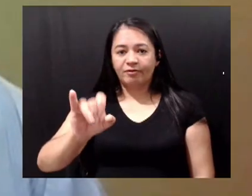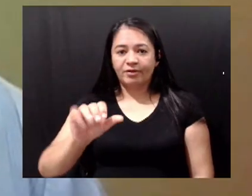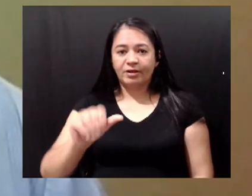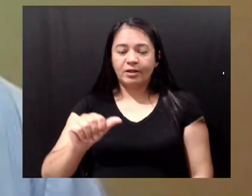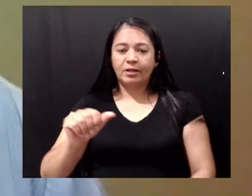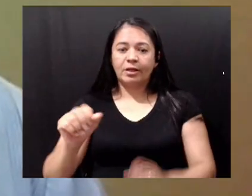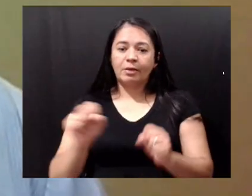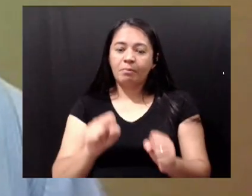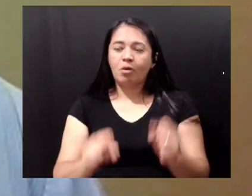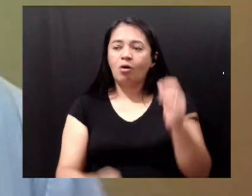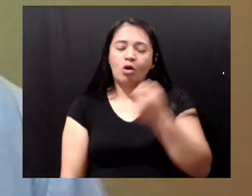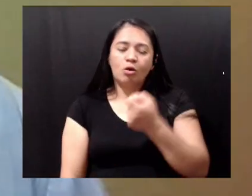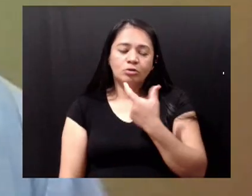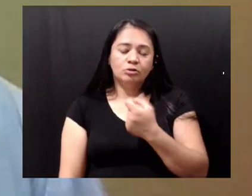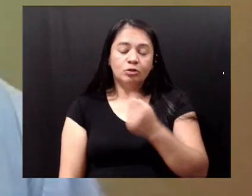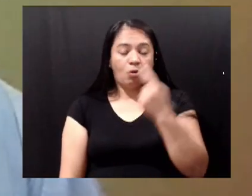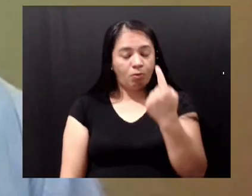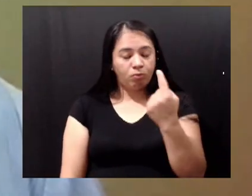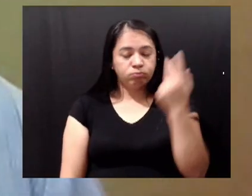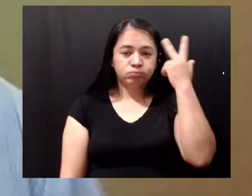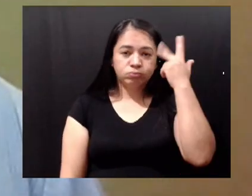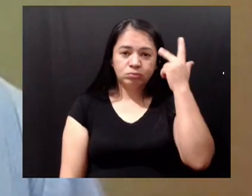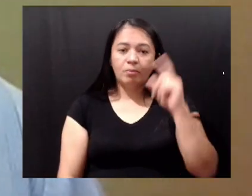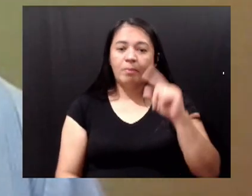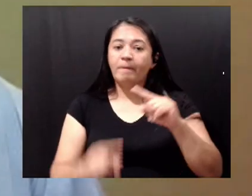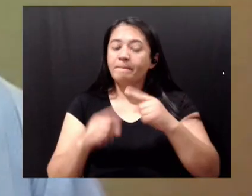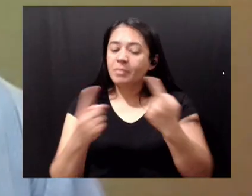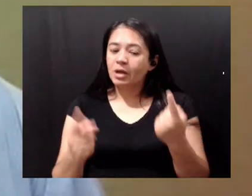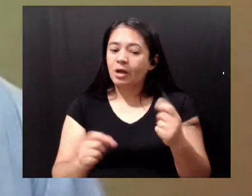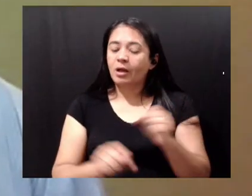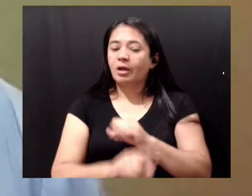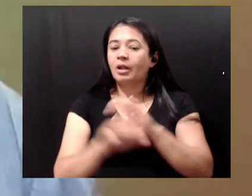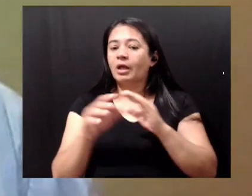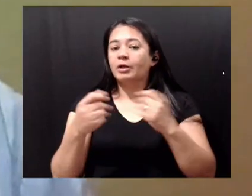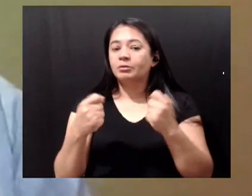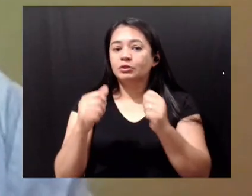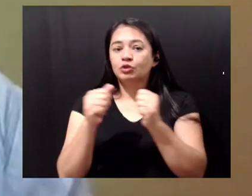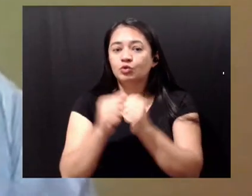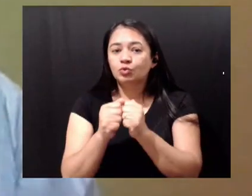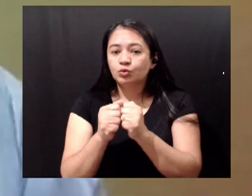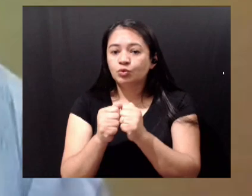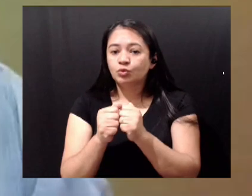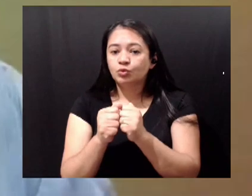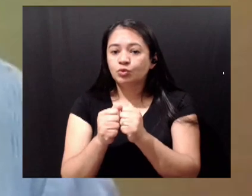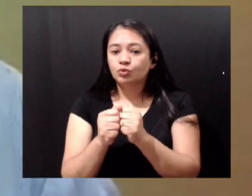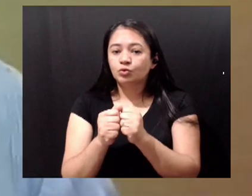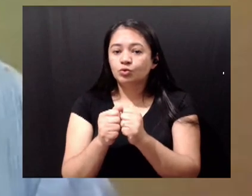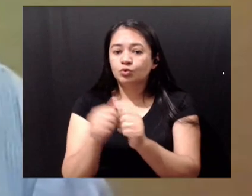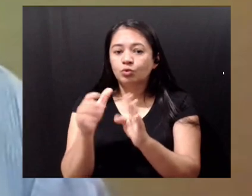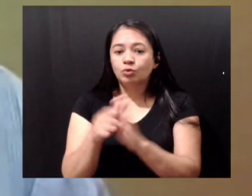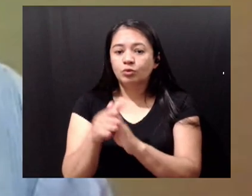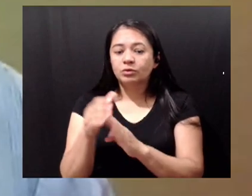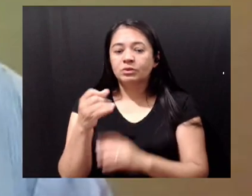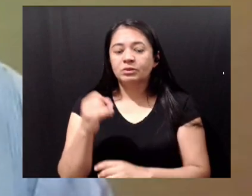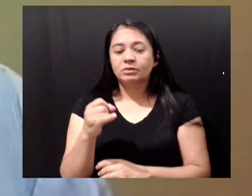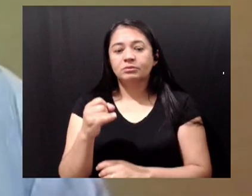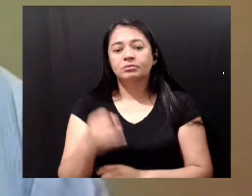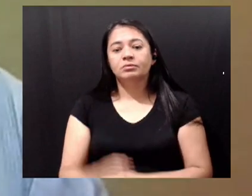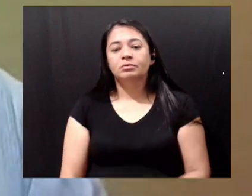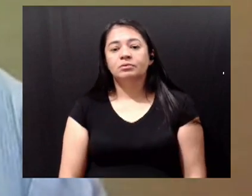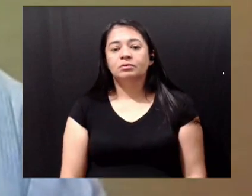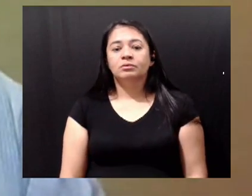né, claro, buscando orientação para saber se não seria contraindicável naquele caso, naquela